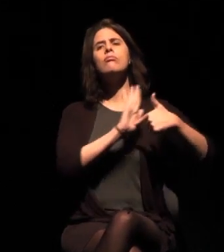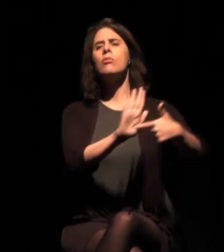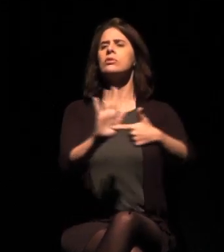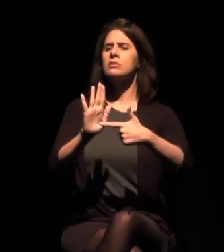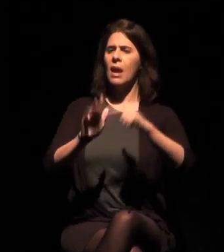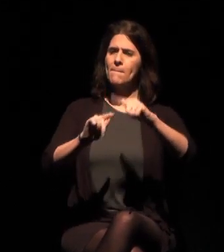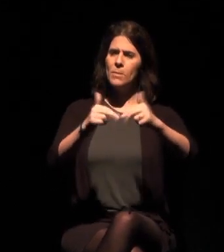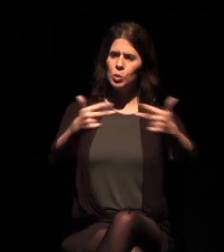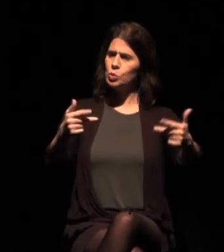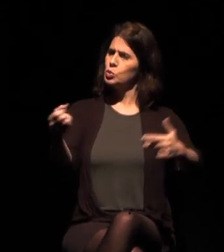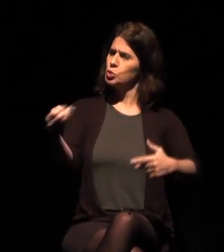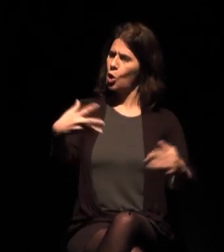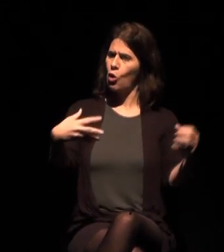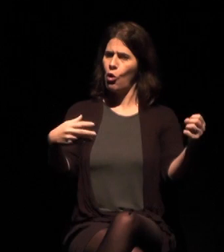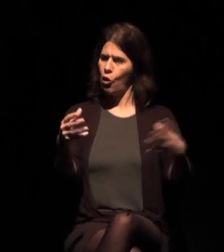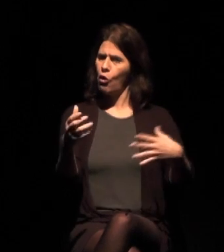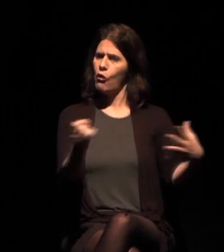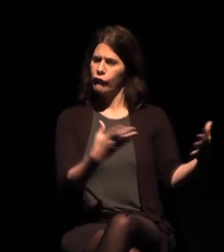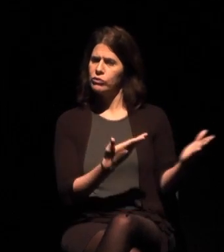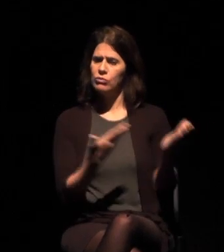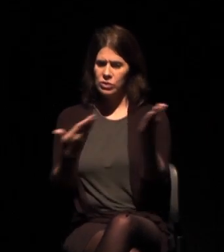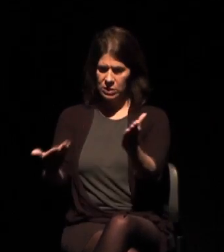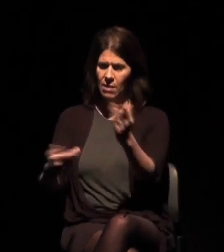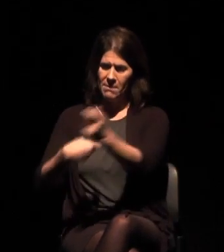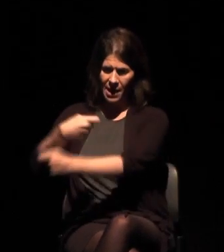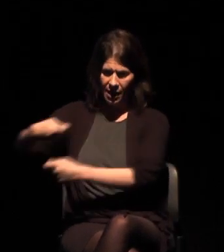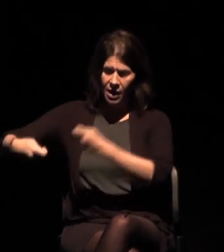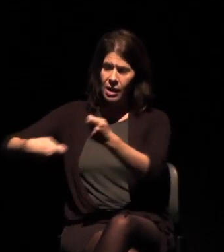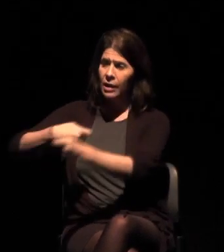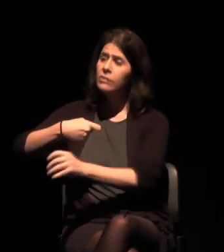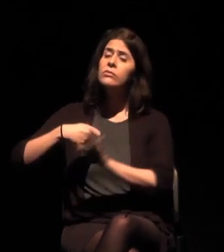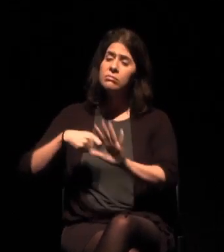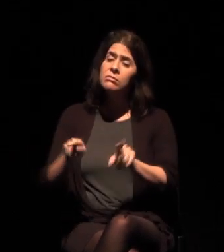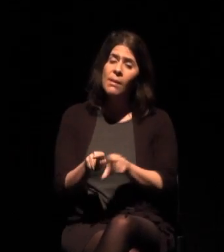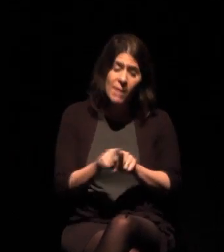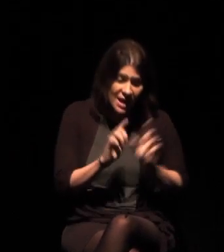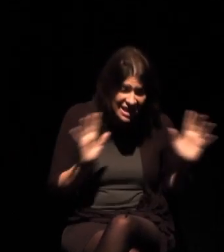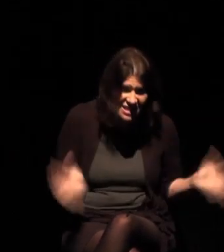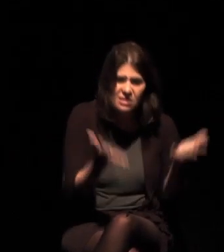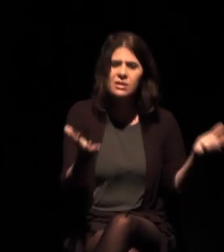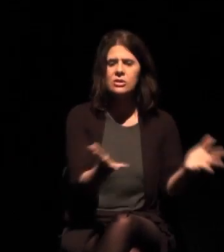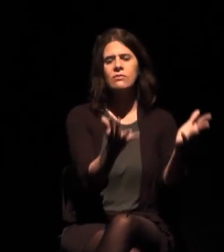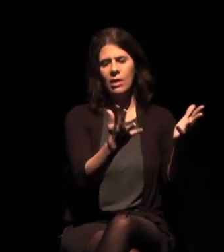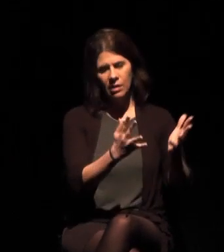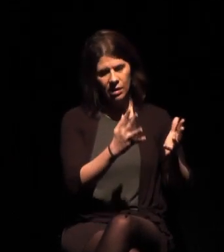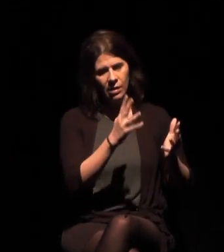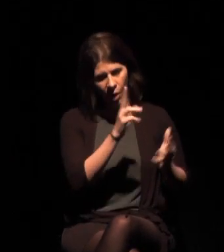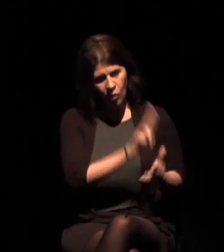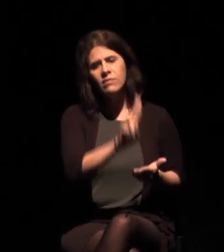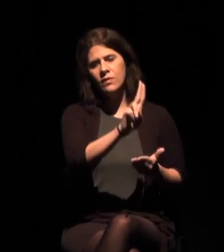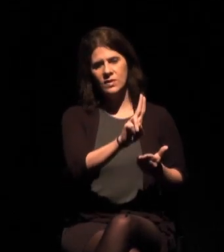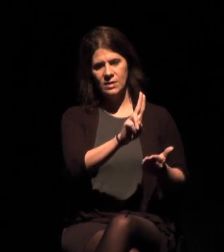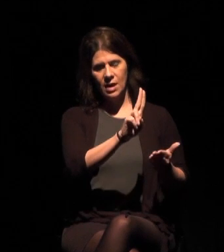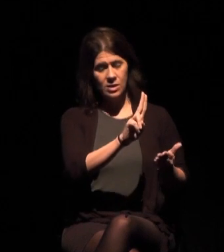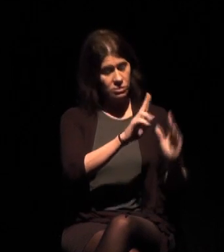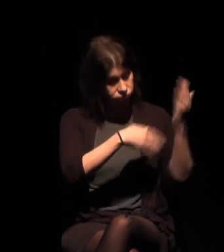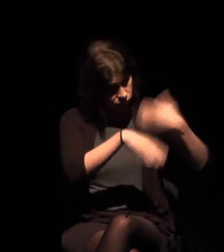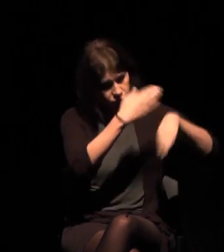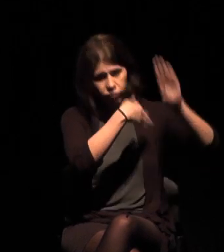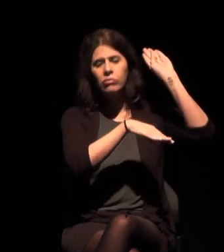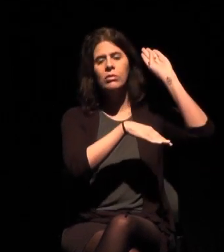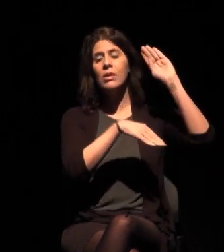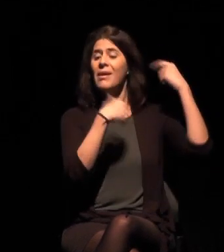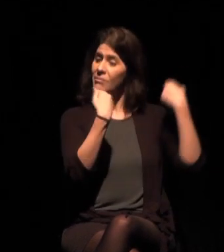e ao mesmo tempo dar um novo foco as necessidades porque as universidades precisarão claramente